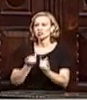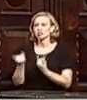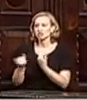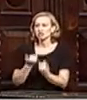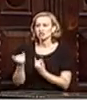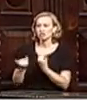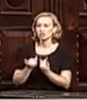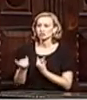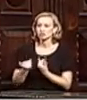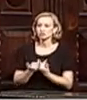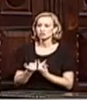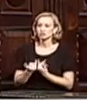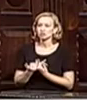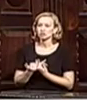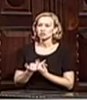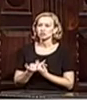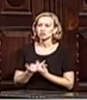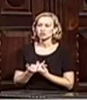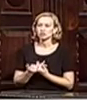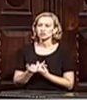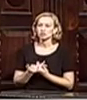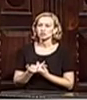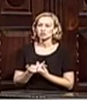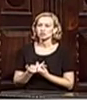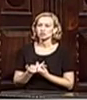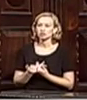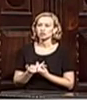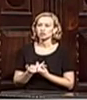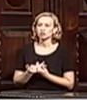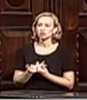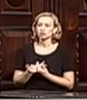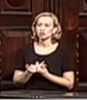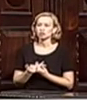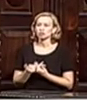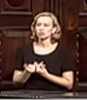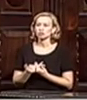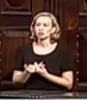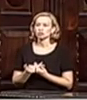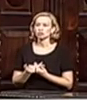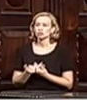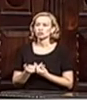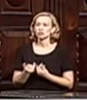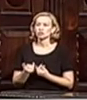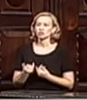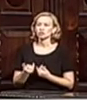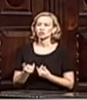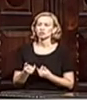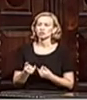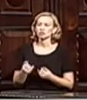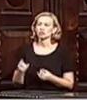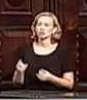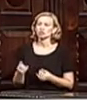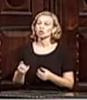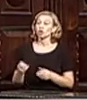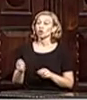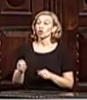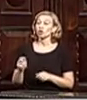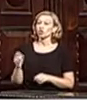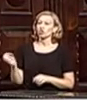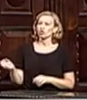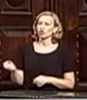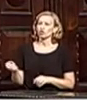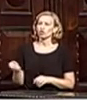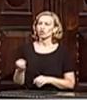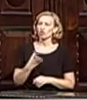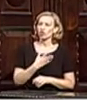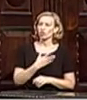a recusar, renovar ou fazer novas apólices de seguros de roubo de automóvel no âmbito do Estado